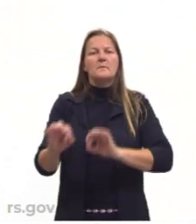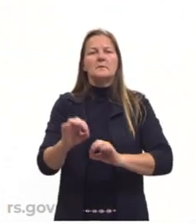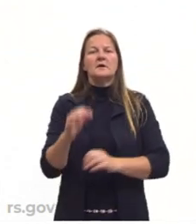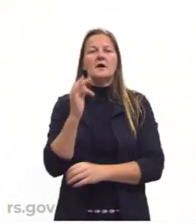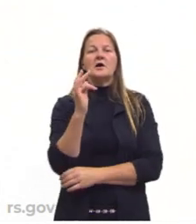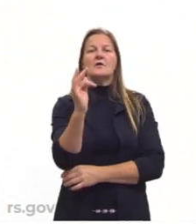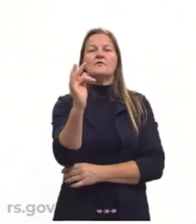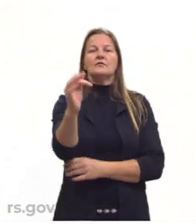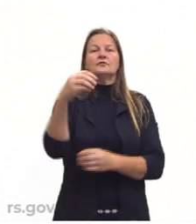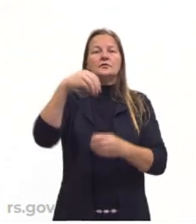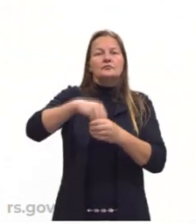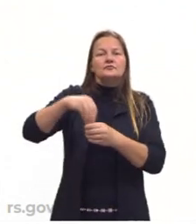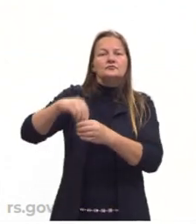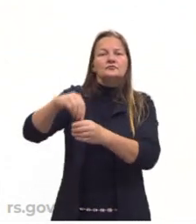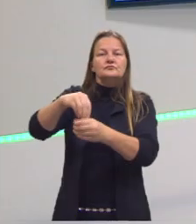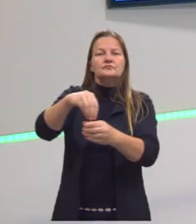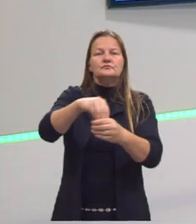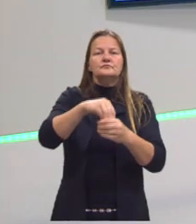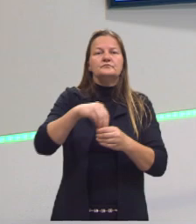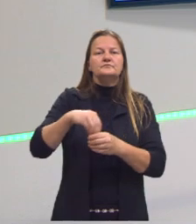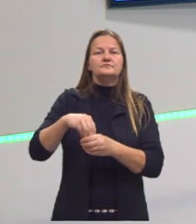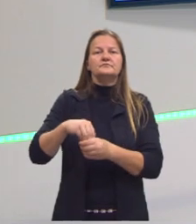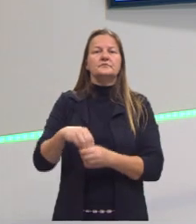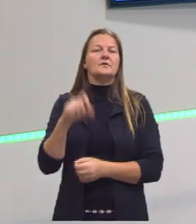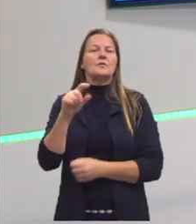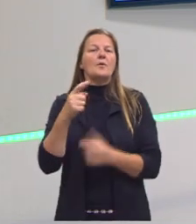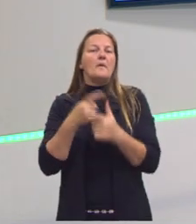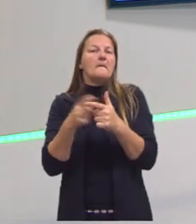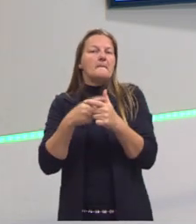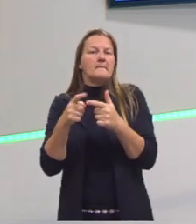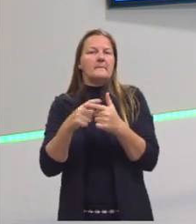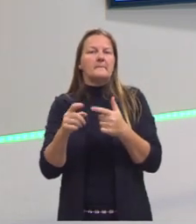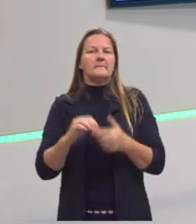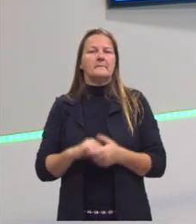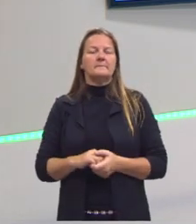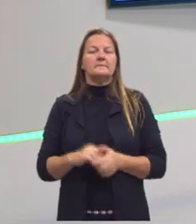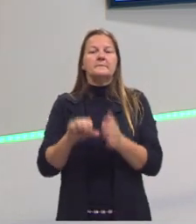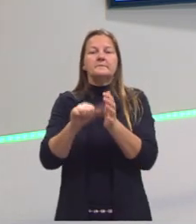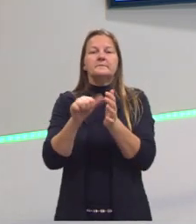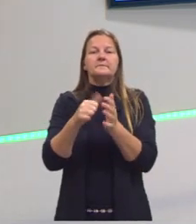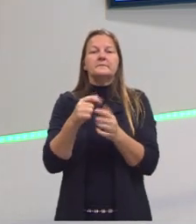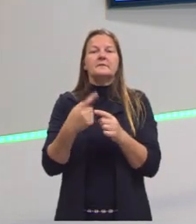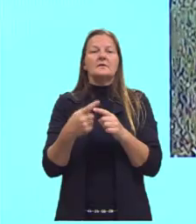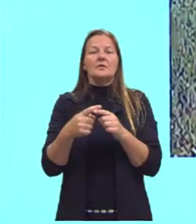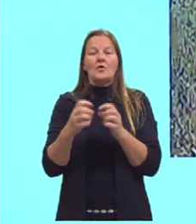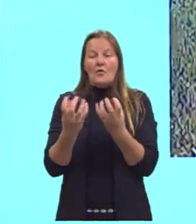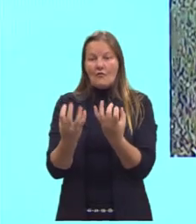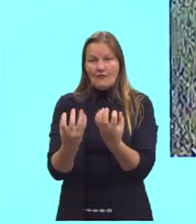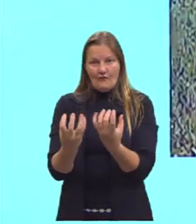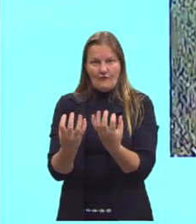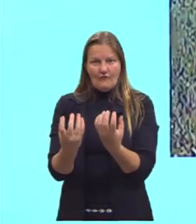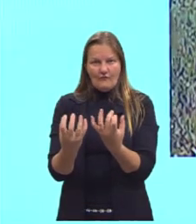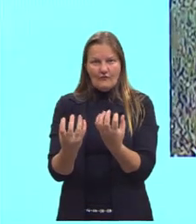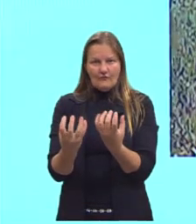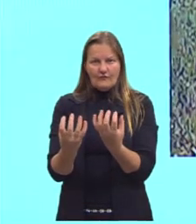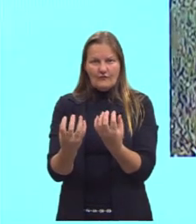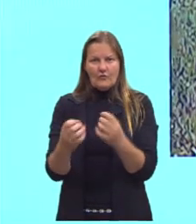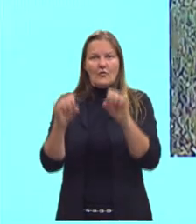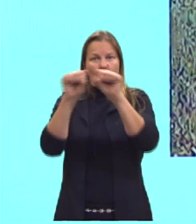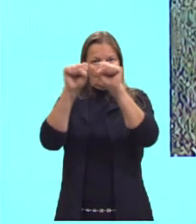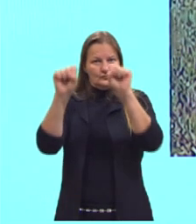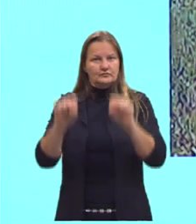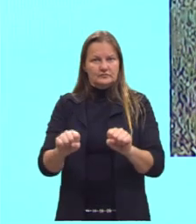para uma futura a plantação só que qual que é o problema que nós temos em relação a isso primeiro esse fogo né essa esse